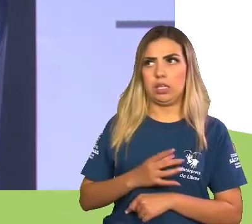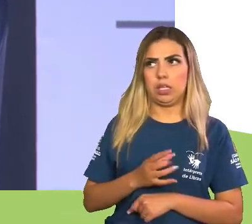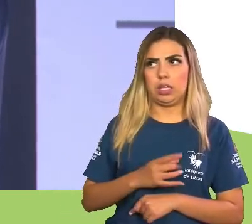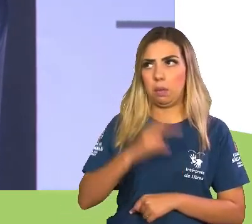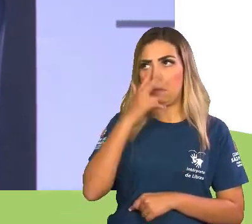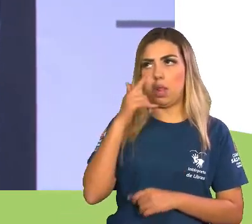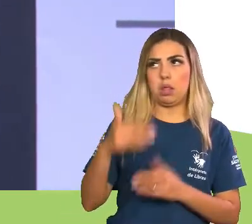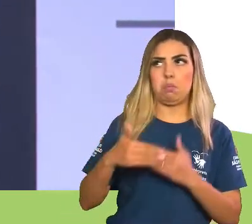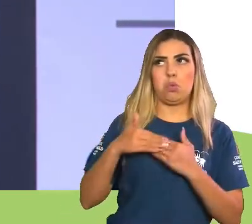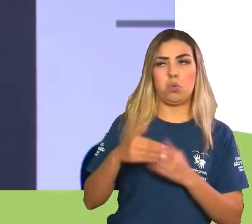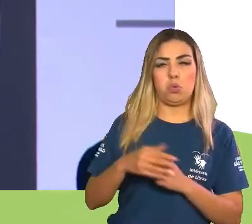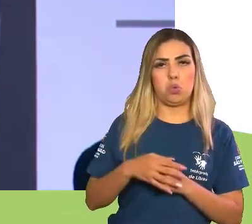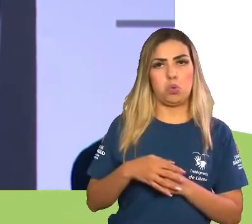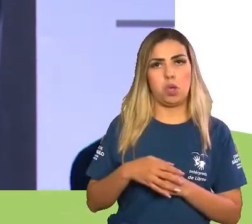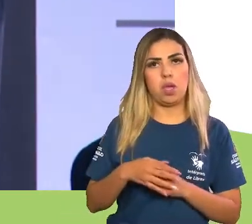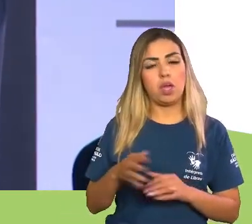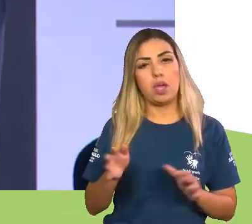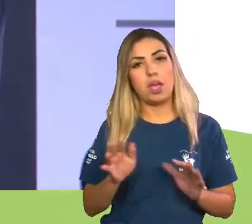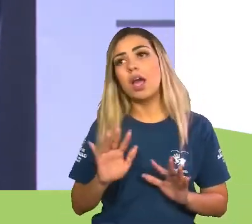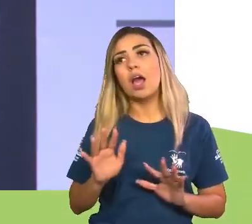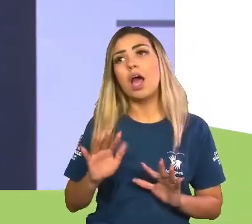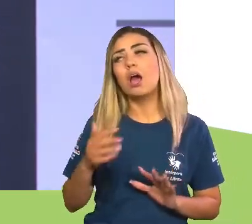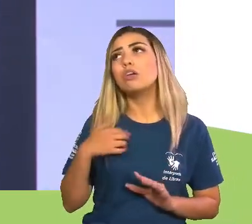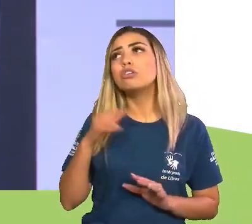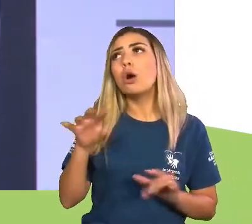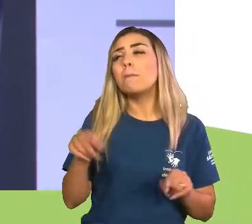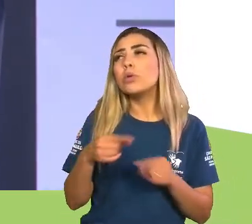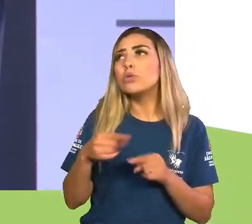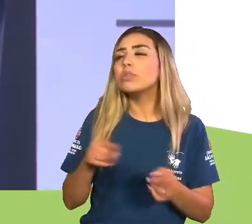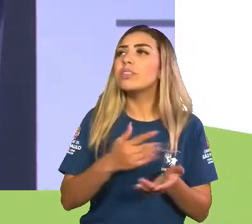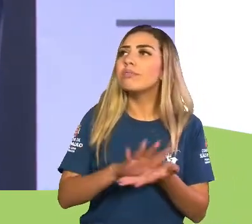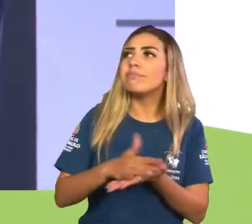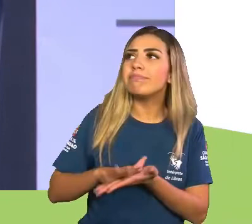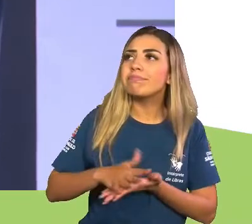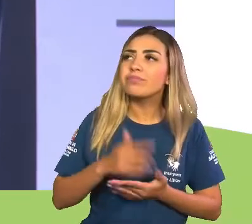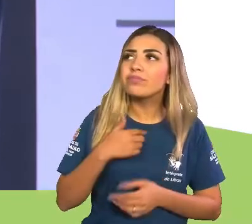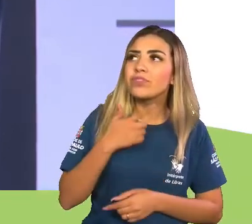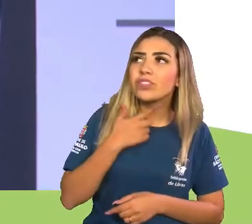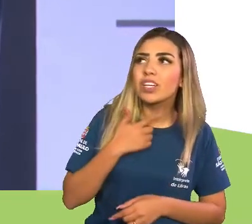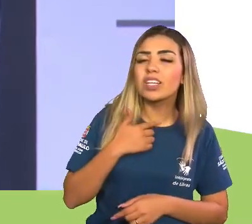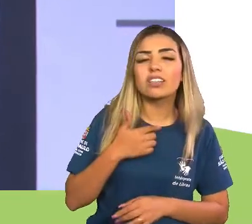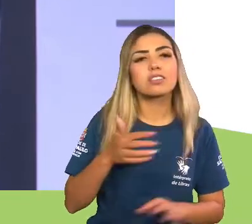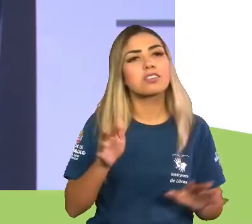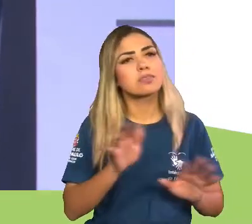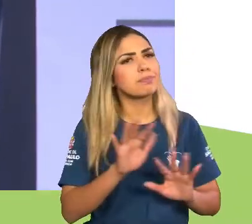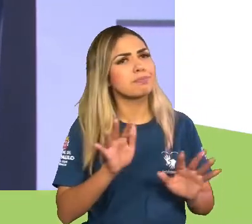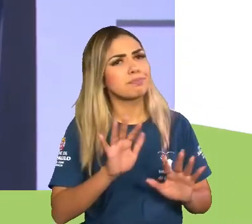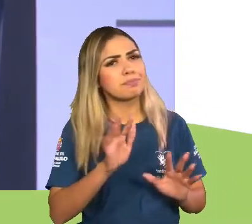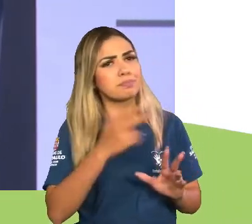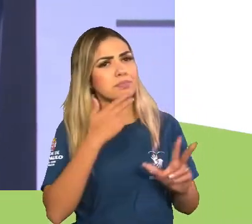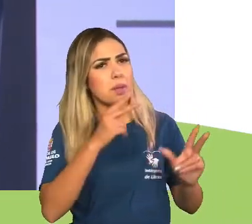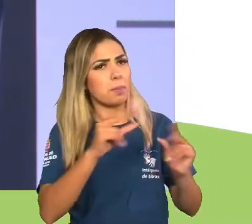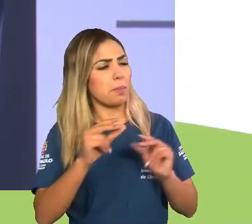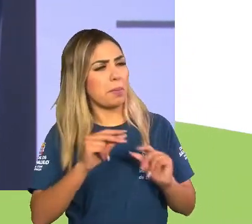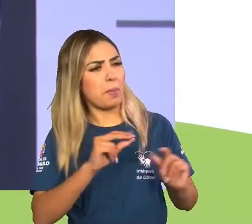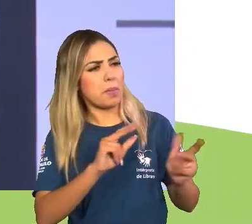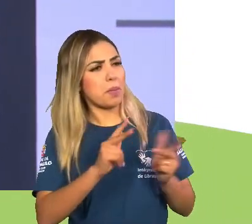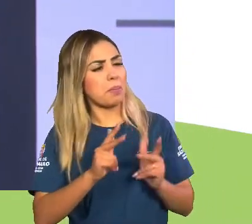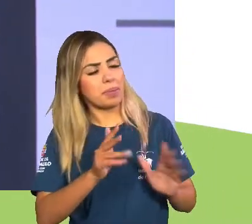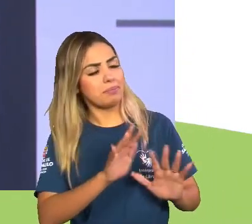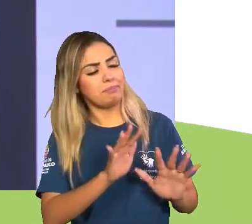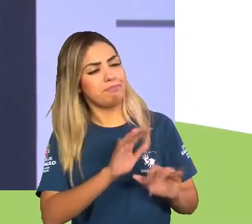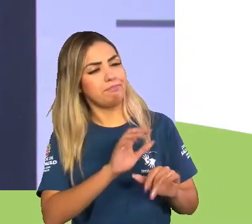Não, eu tô querendo tocar música, estou querendo sambar. Ela disse: olha, vamos acabar com essa conversa. Tome